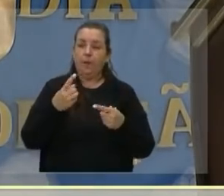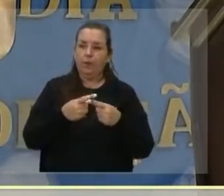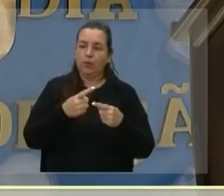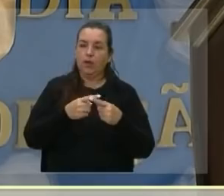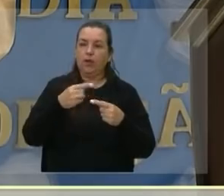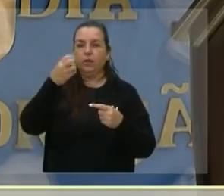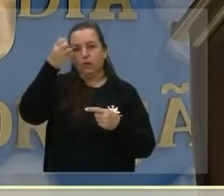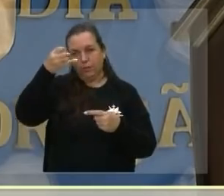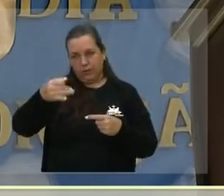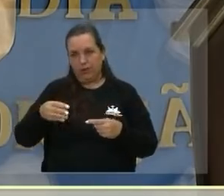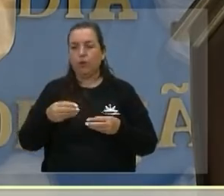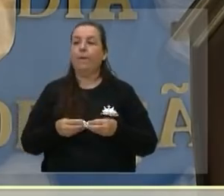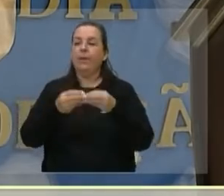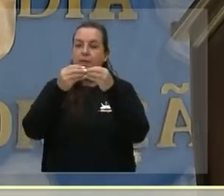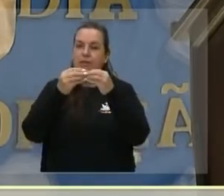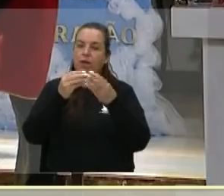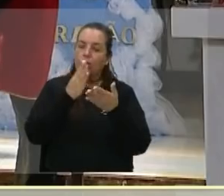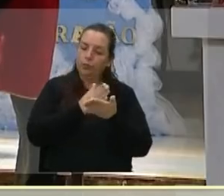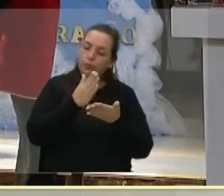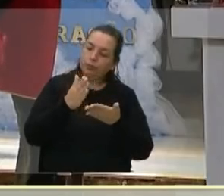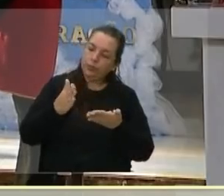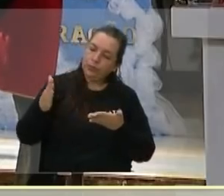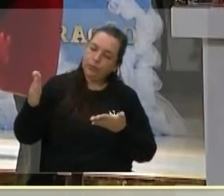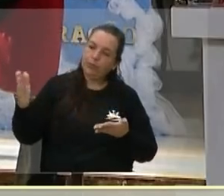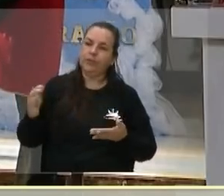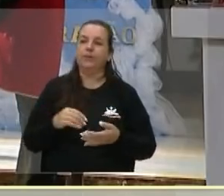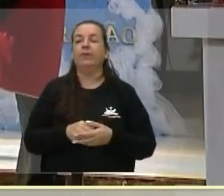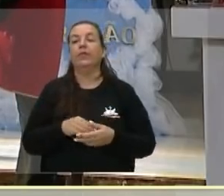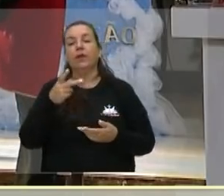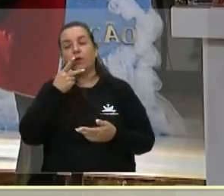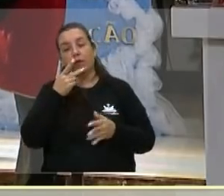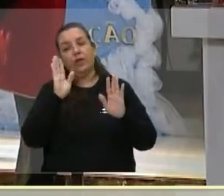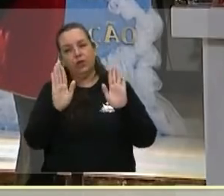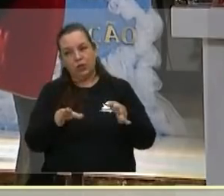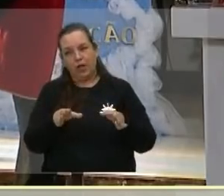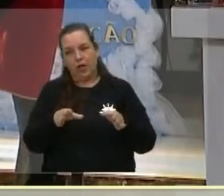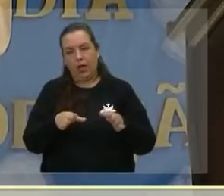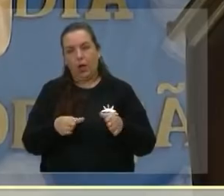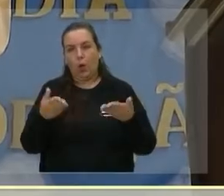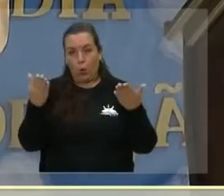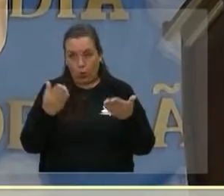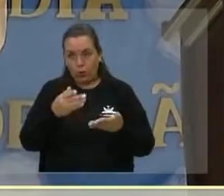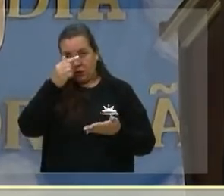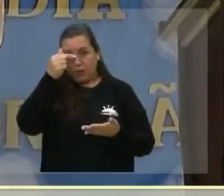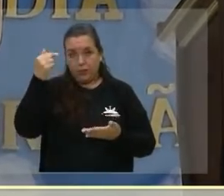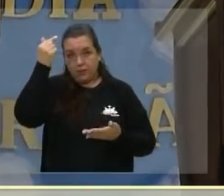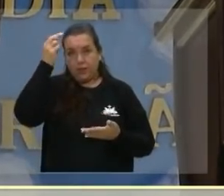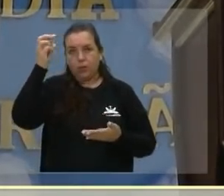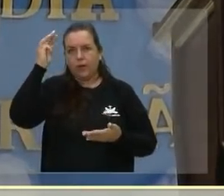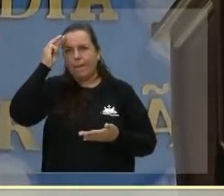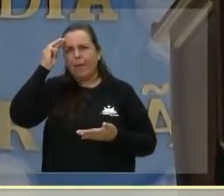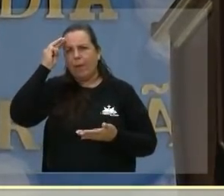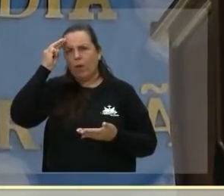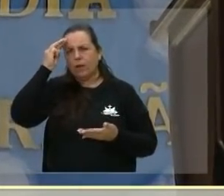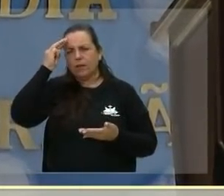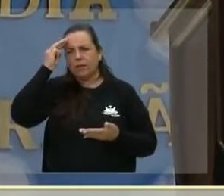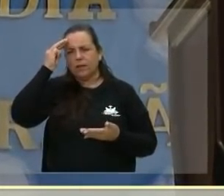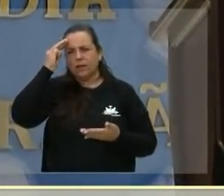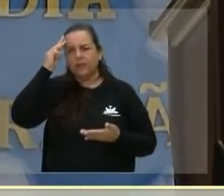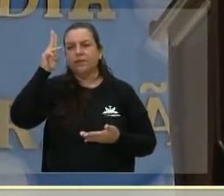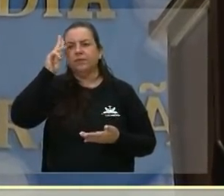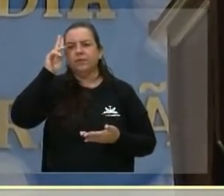eu tô explicando a missa e eu falei que hoje é um santo de memória o